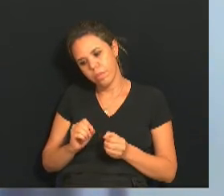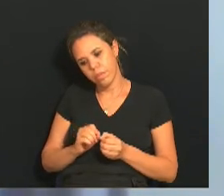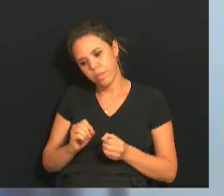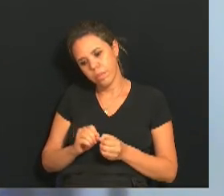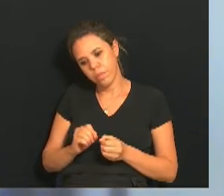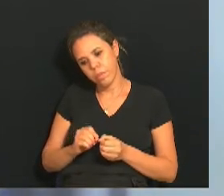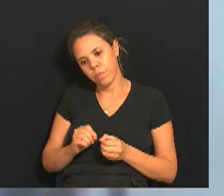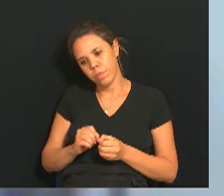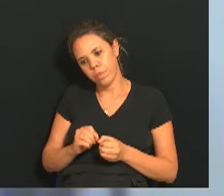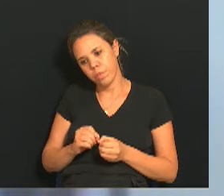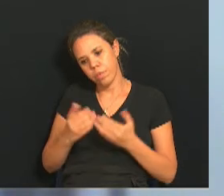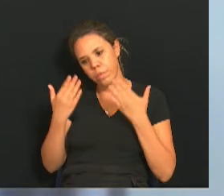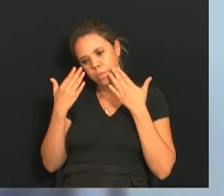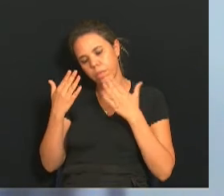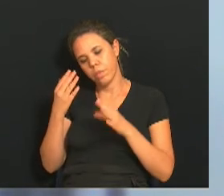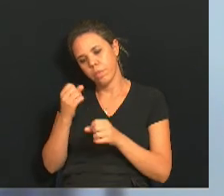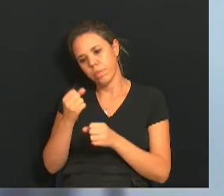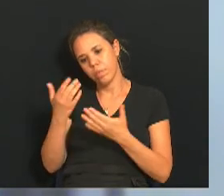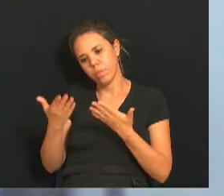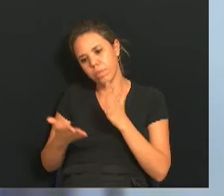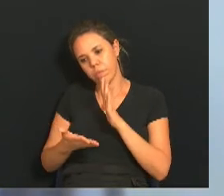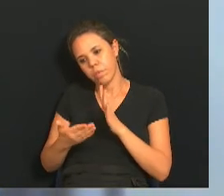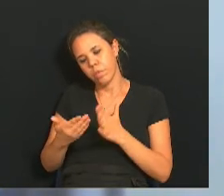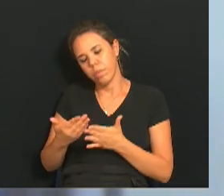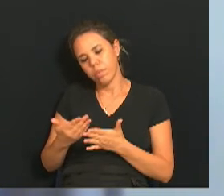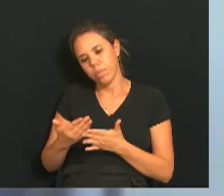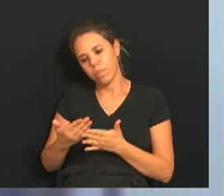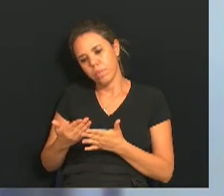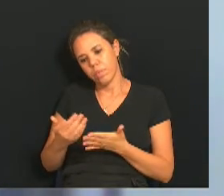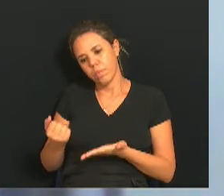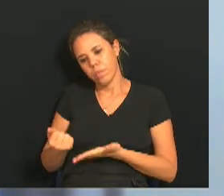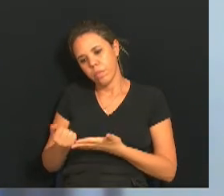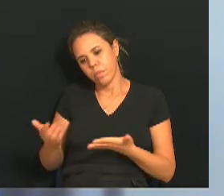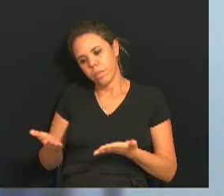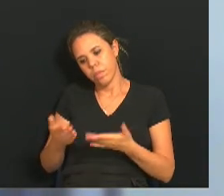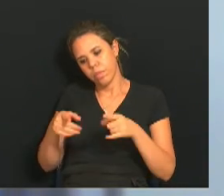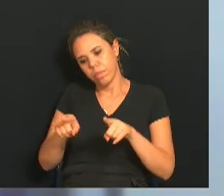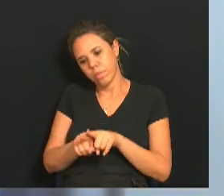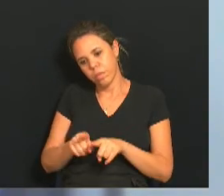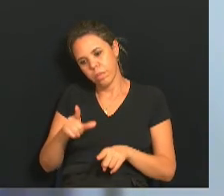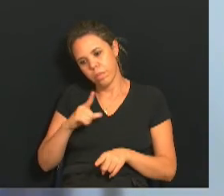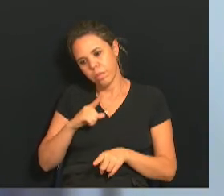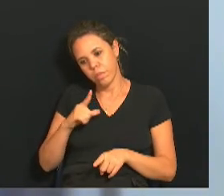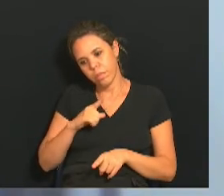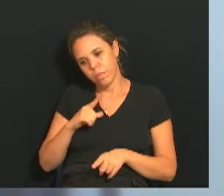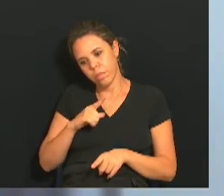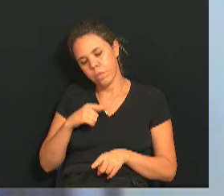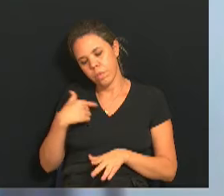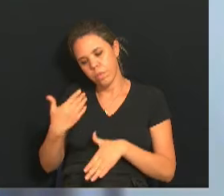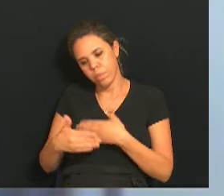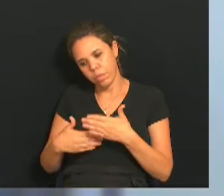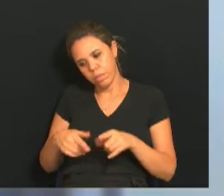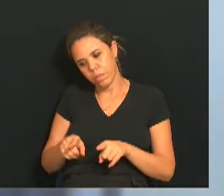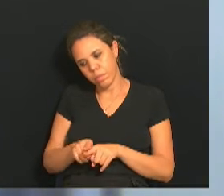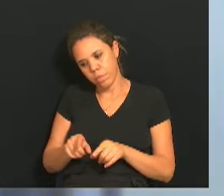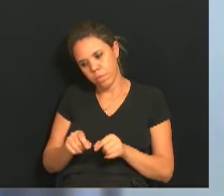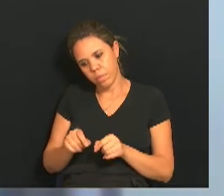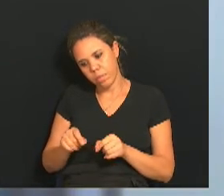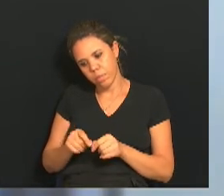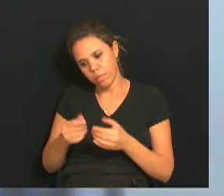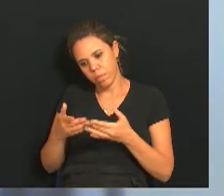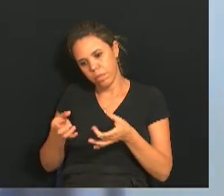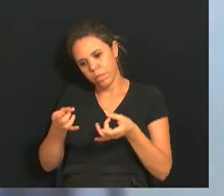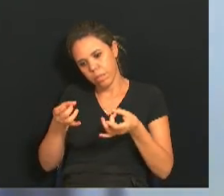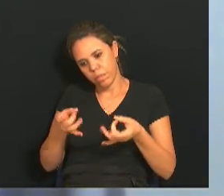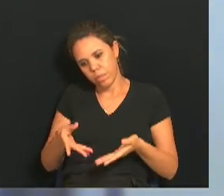prestar contas do que tinha sido apontado de contribuição, uma vez que ela tinha captado, então, essa posição de abrir mão da